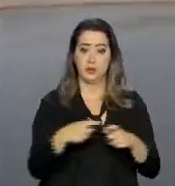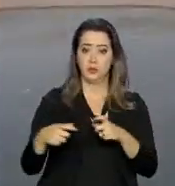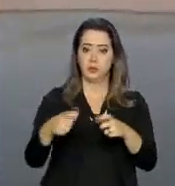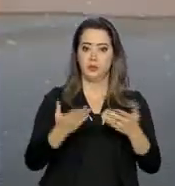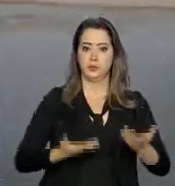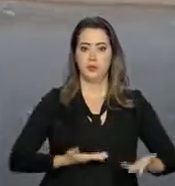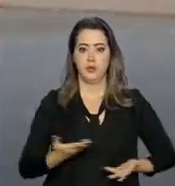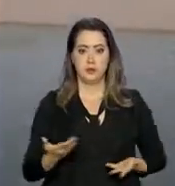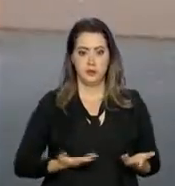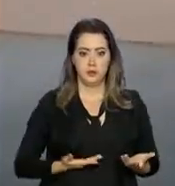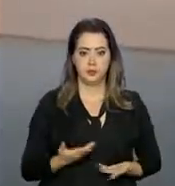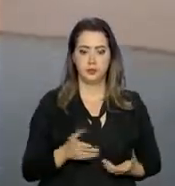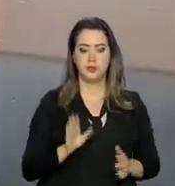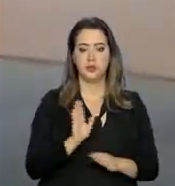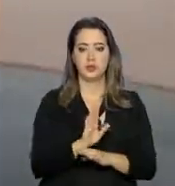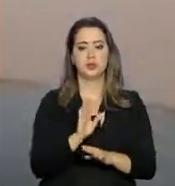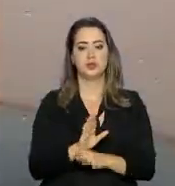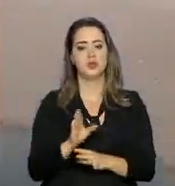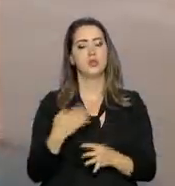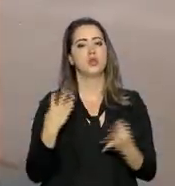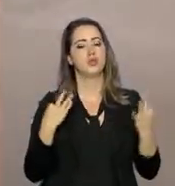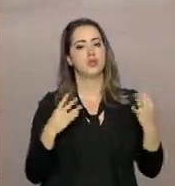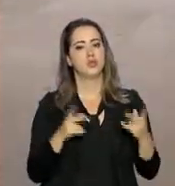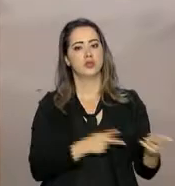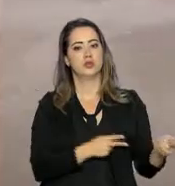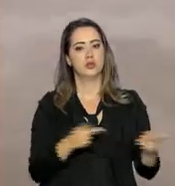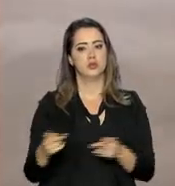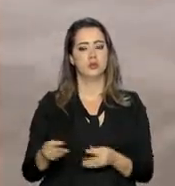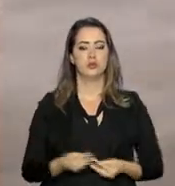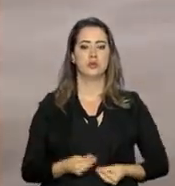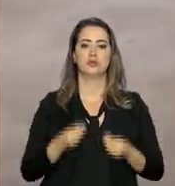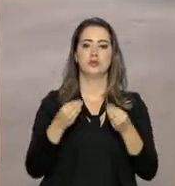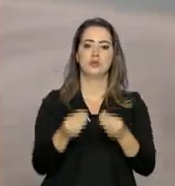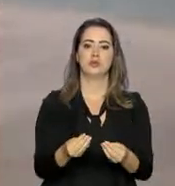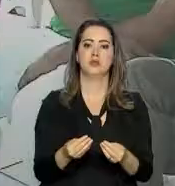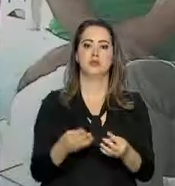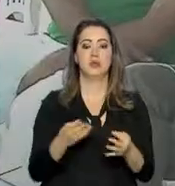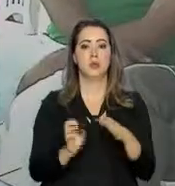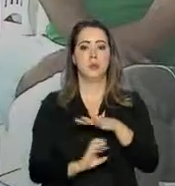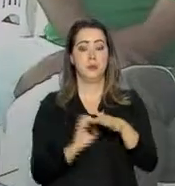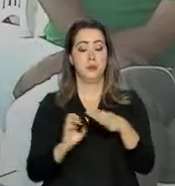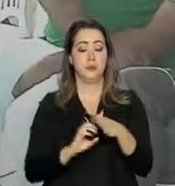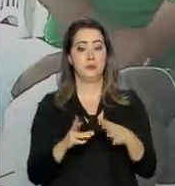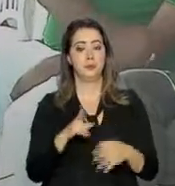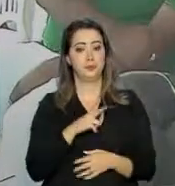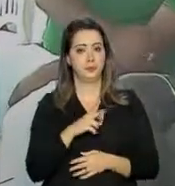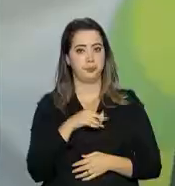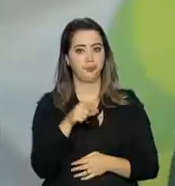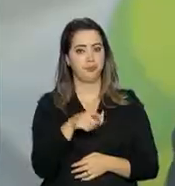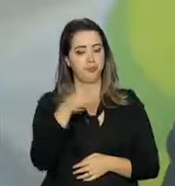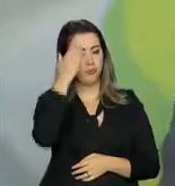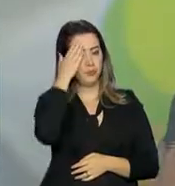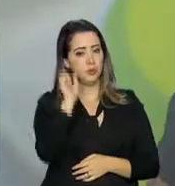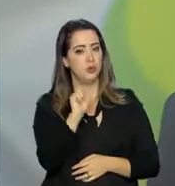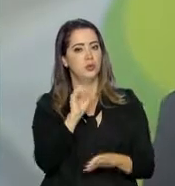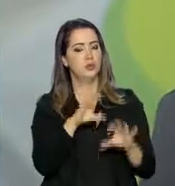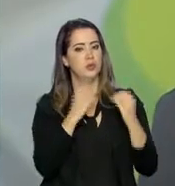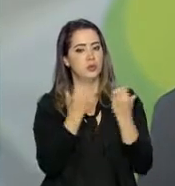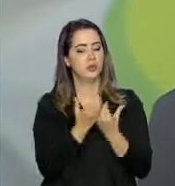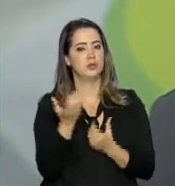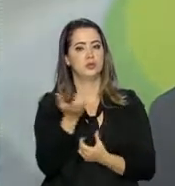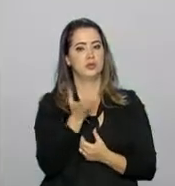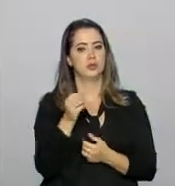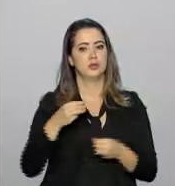de apoio à visitação concedidos à iniciativa privada para ouvir a comunidade o ministério do meio